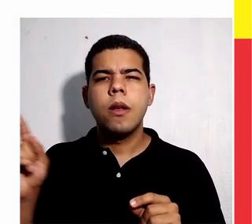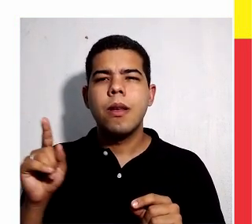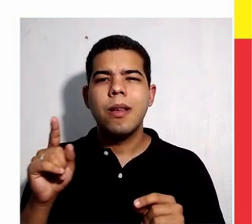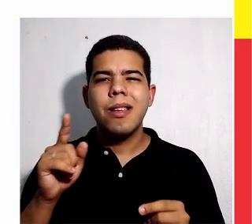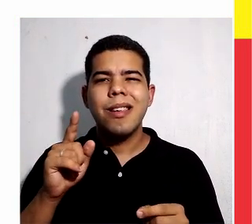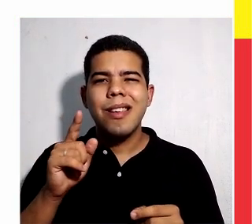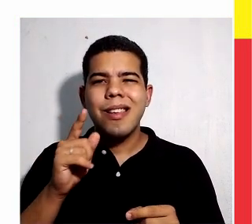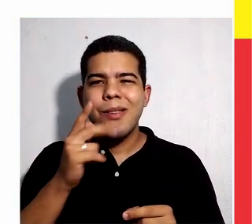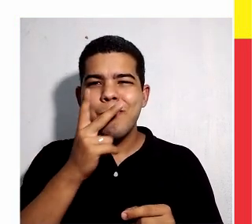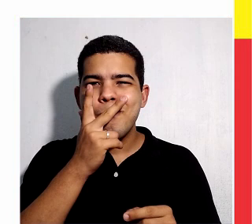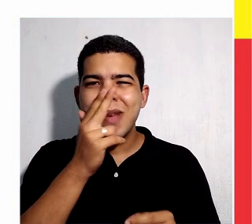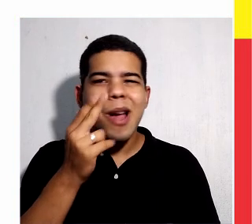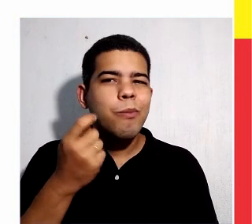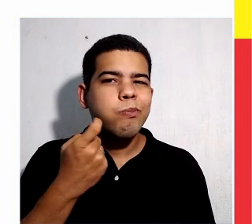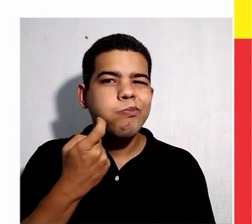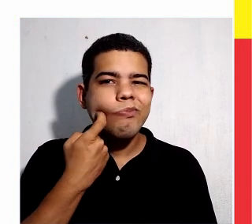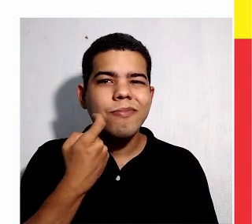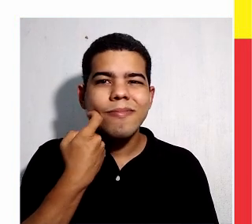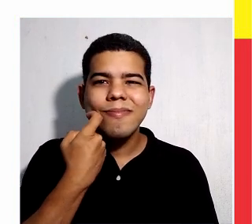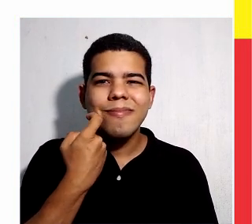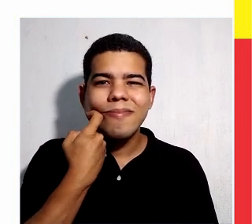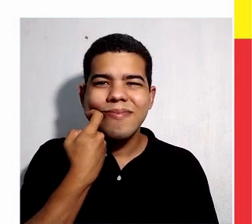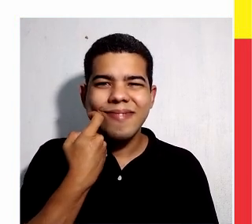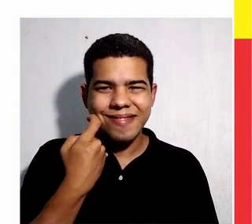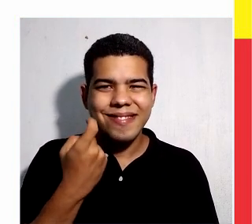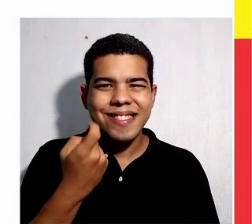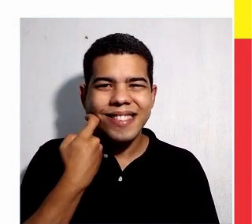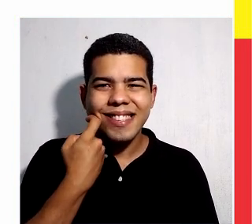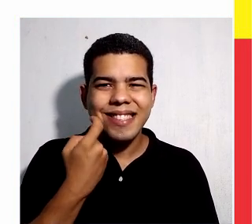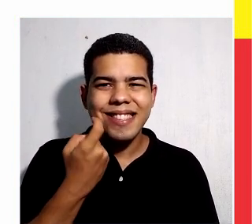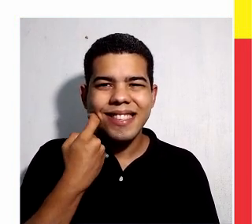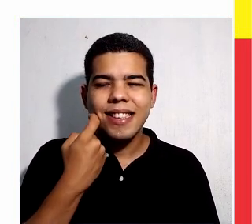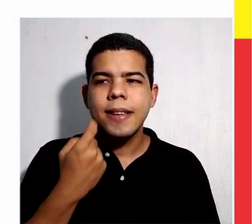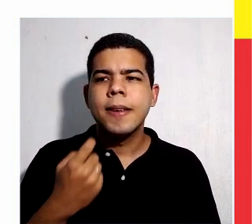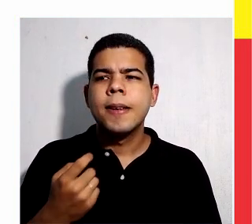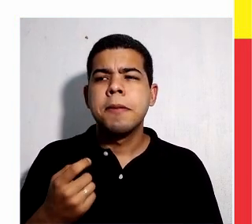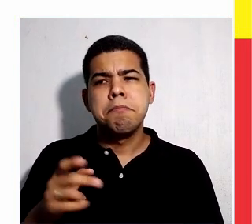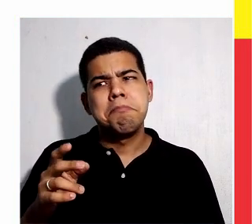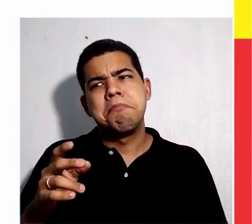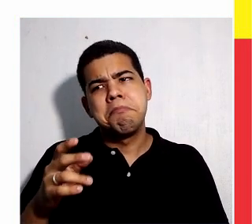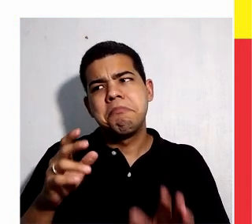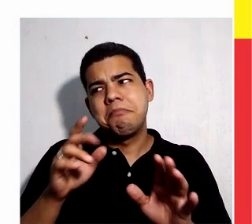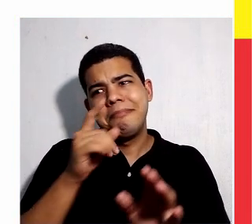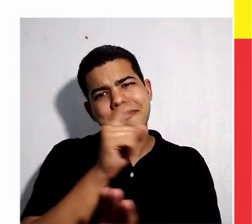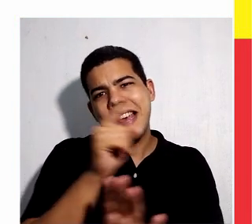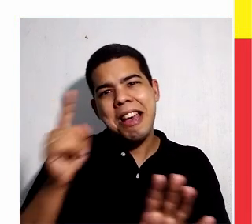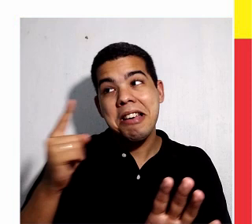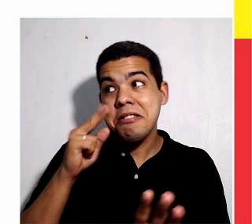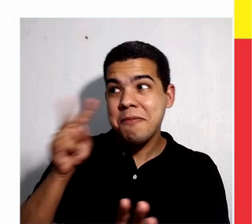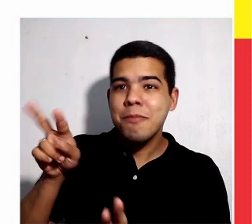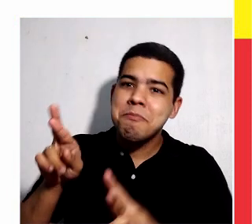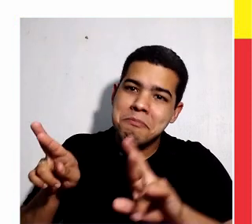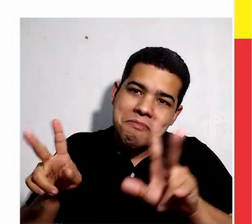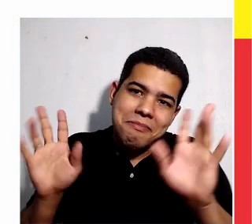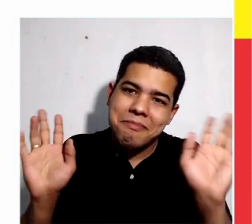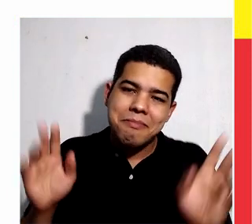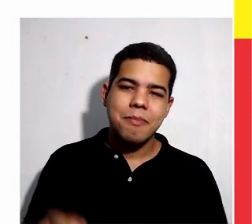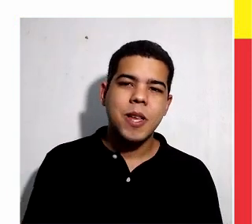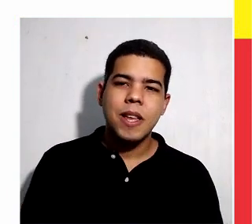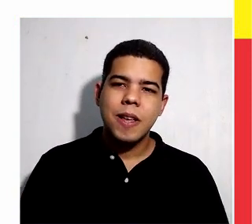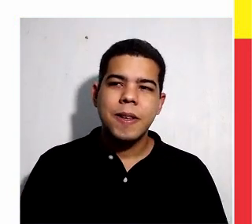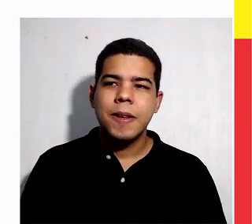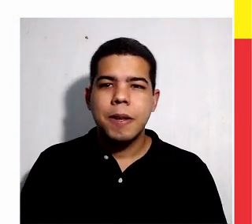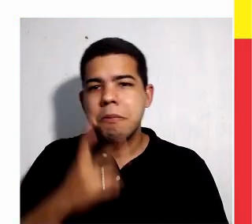né? Alguns alunos dizem que é um formato de um peixe, mas aí fica a critério de quem está observando. O que eu quero que você observe bem